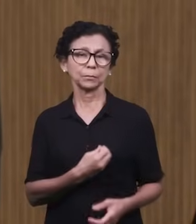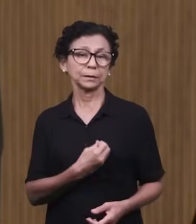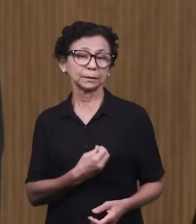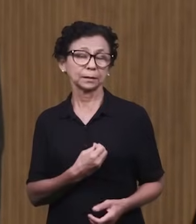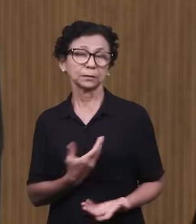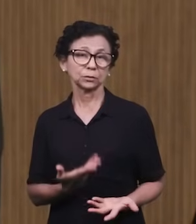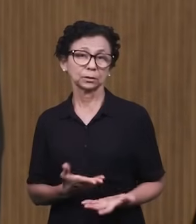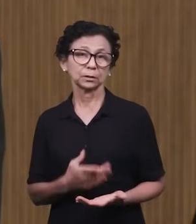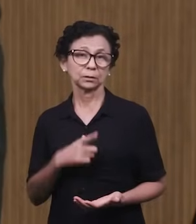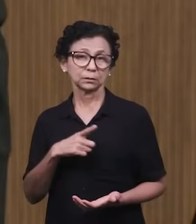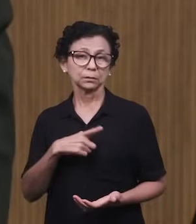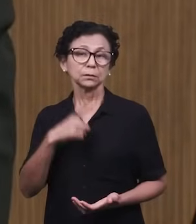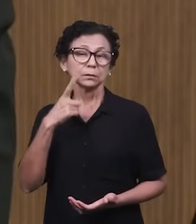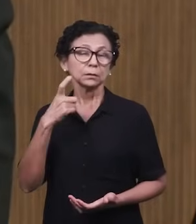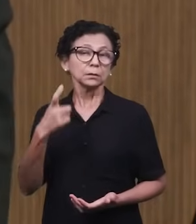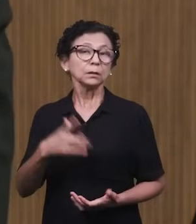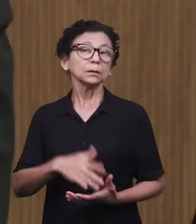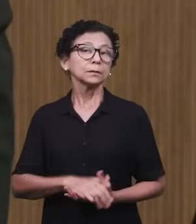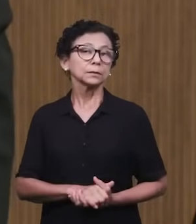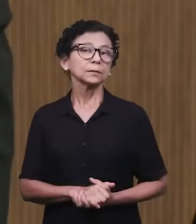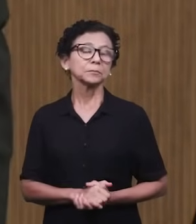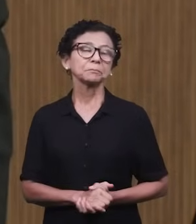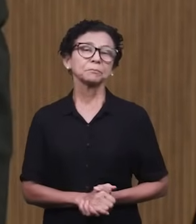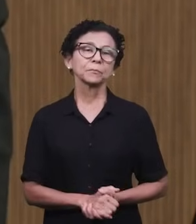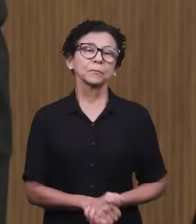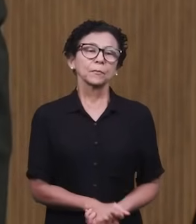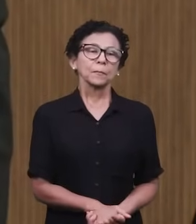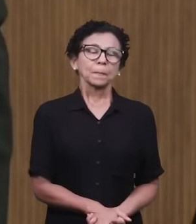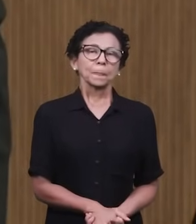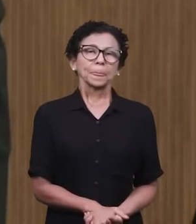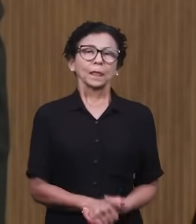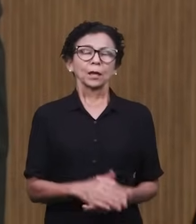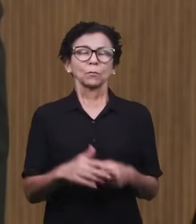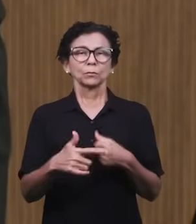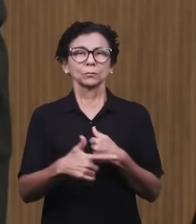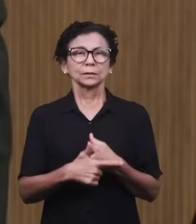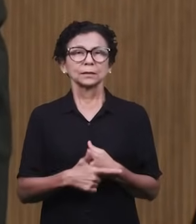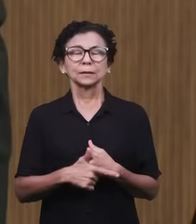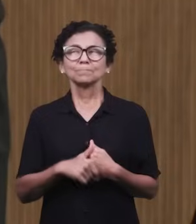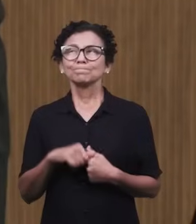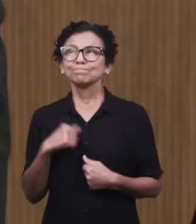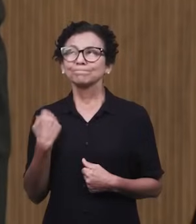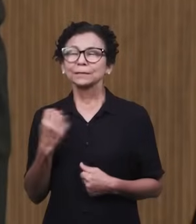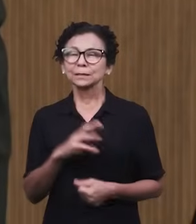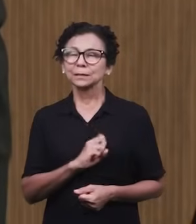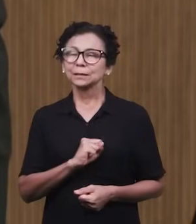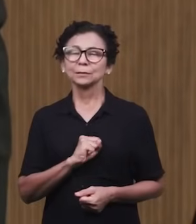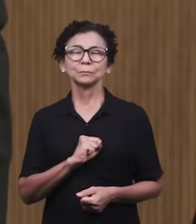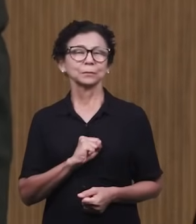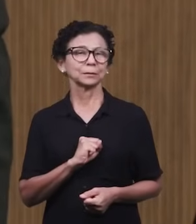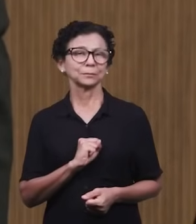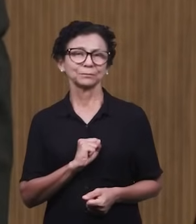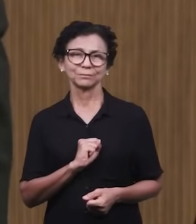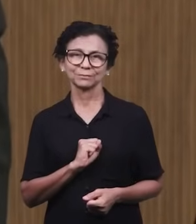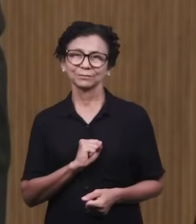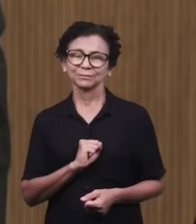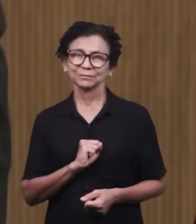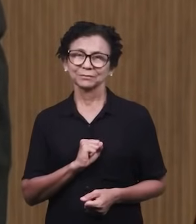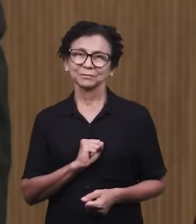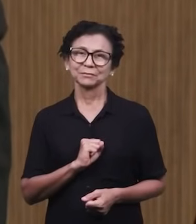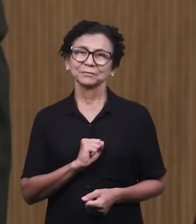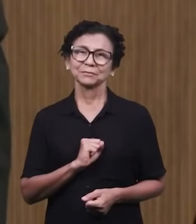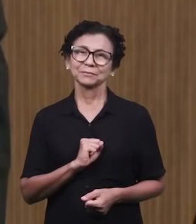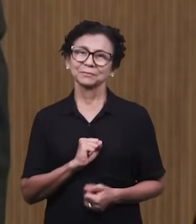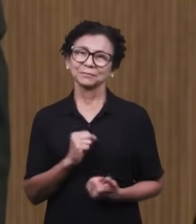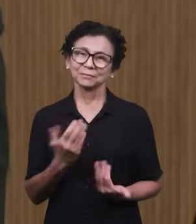saber como instrumentista. Então, quando você começa a ver que isso faz parte da sua vida, é a sua experiência, e ao longo da